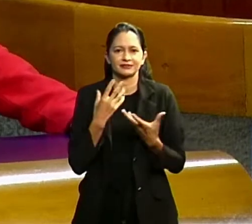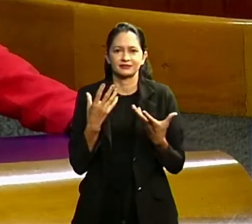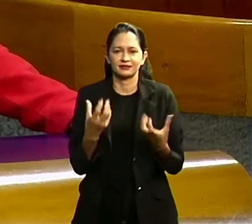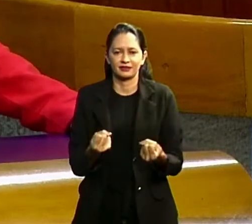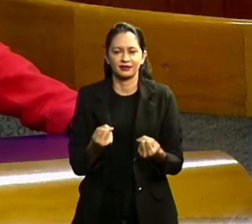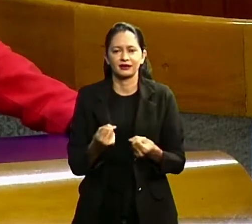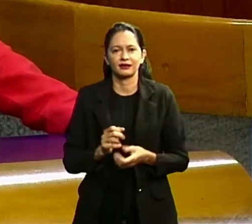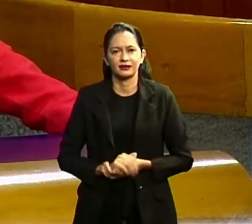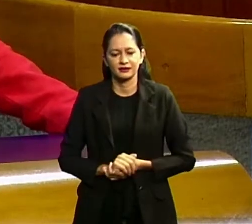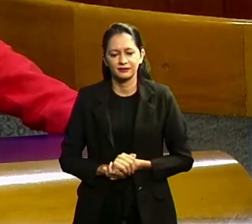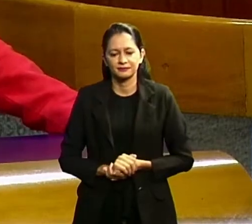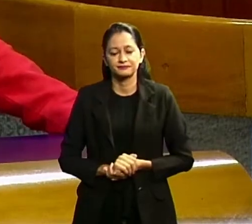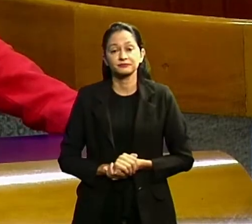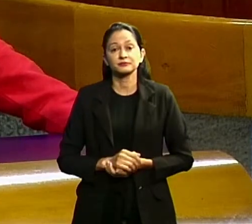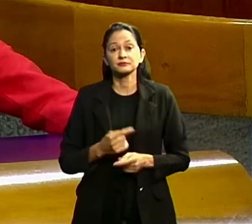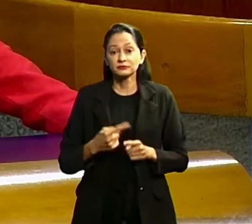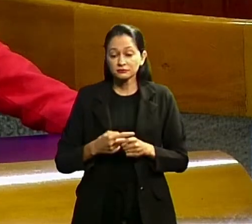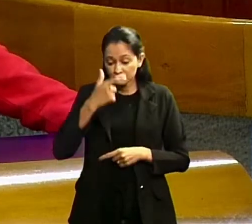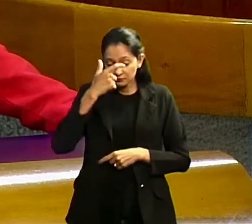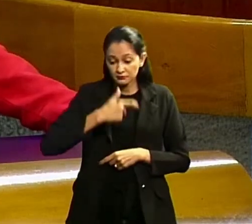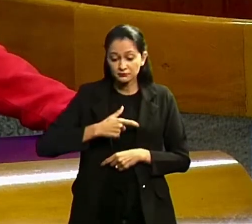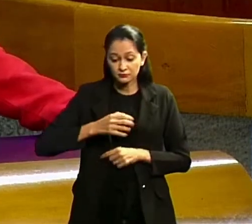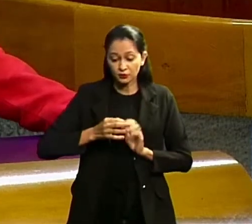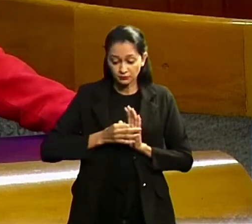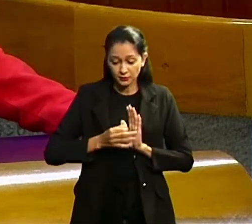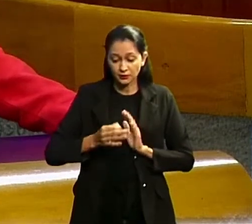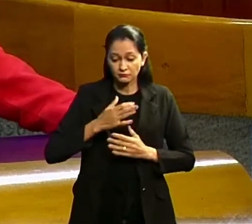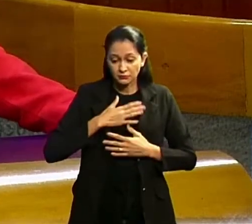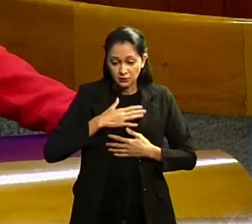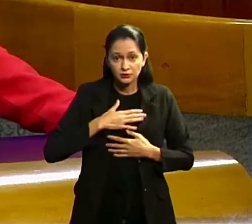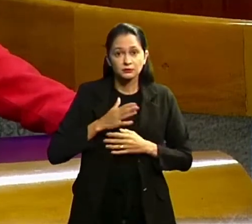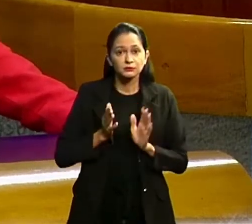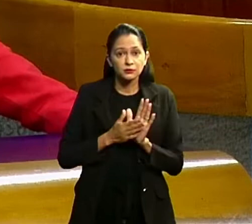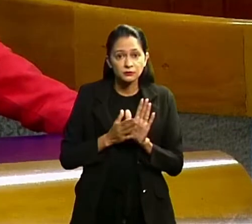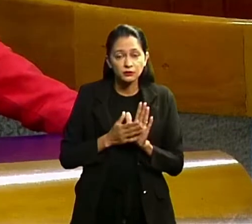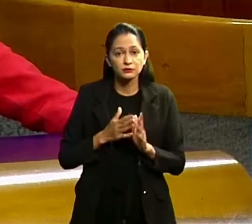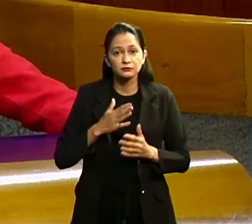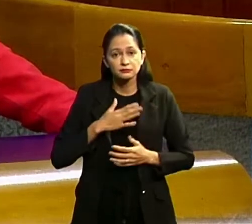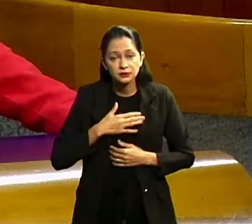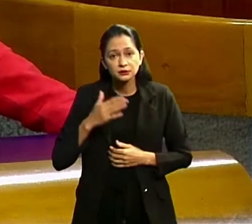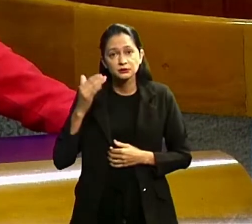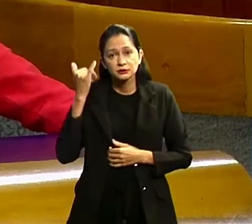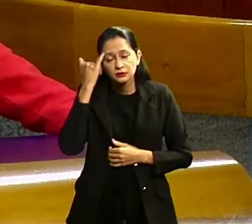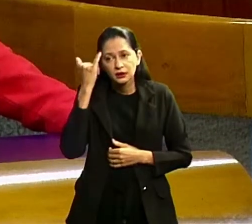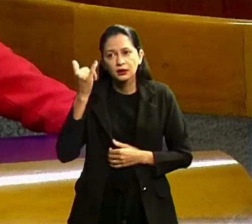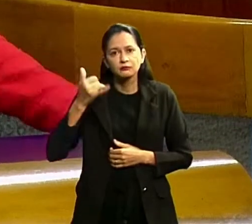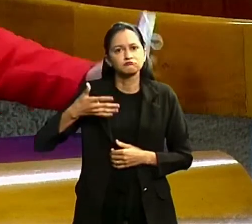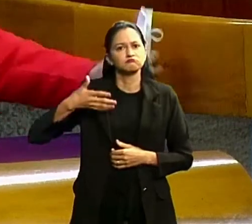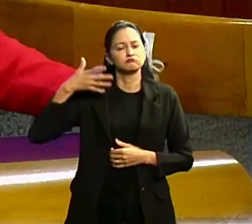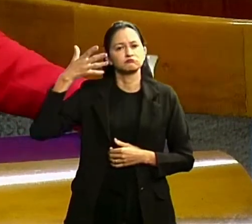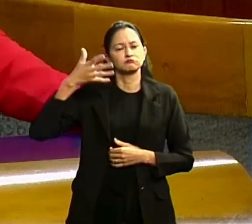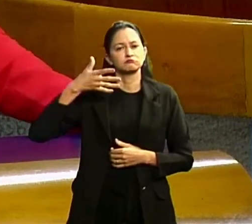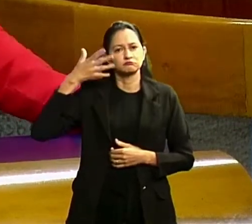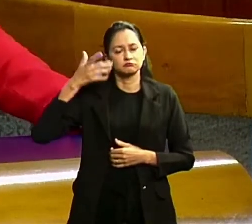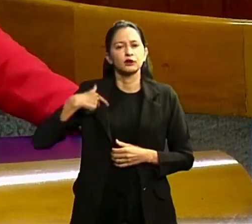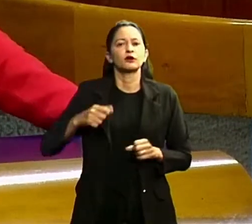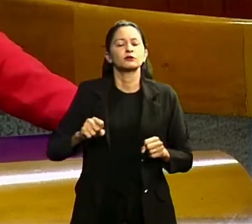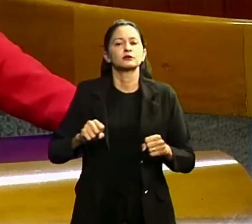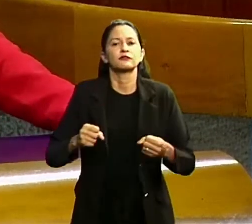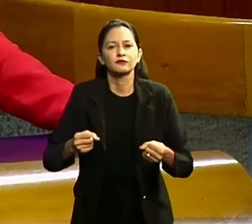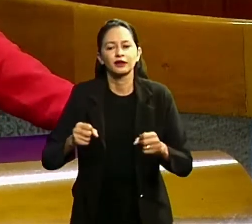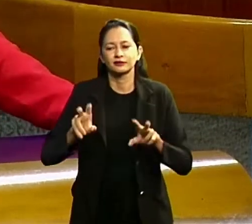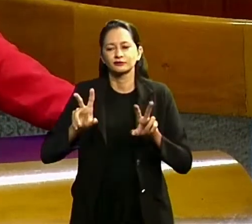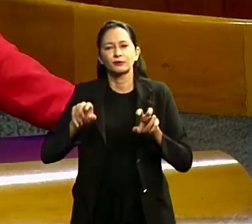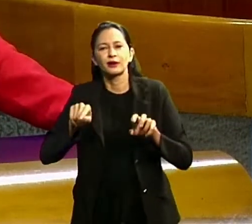podemos defender as nossas ideias? Eu sou da causa animal e eu defendo com unhas e dentes, mas eu também sou